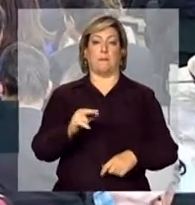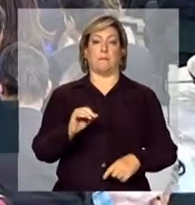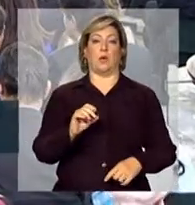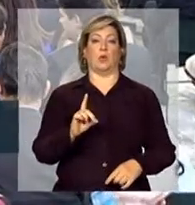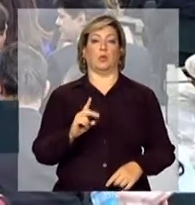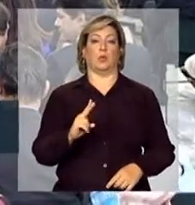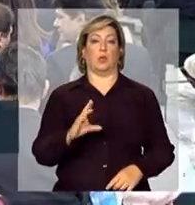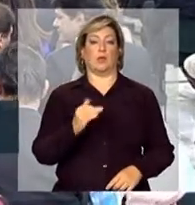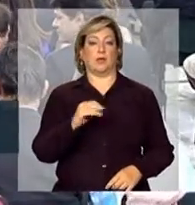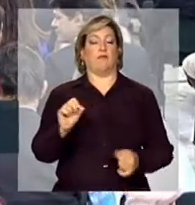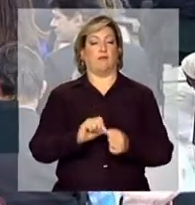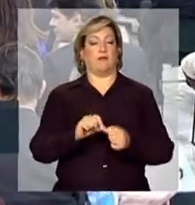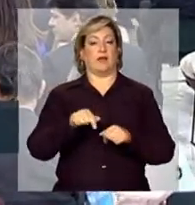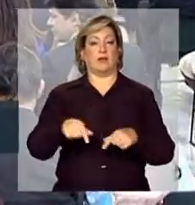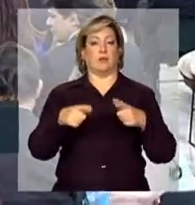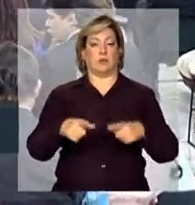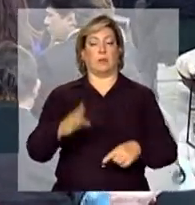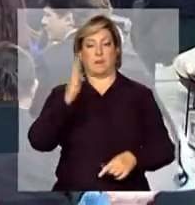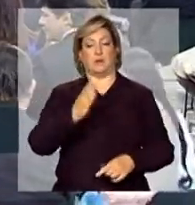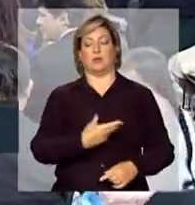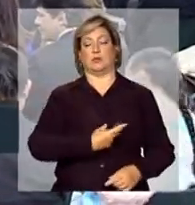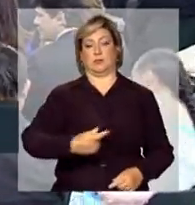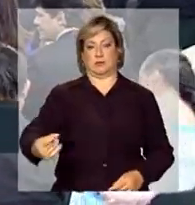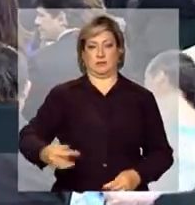o Brasil sustentável